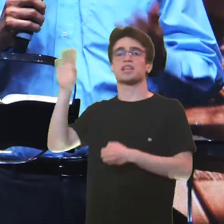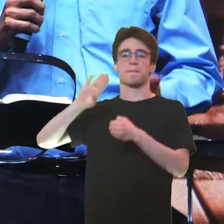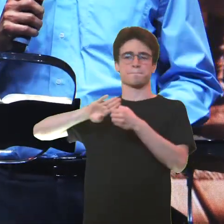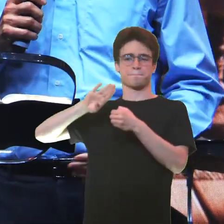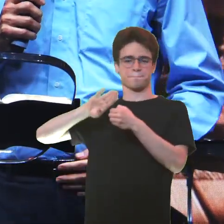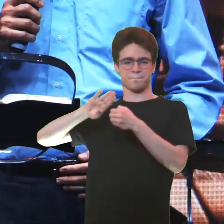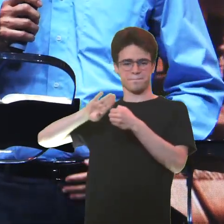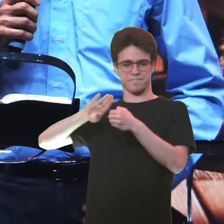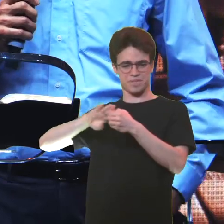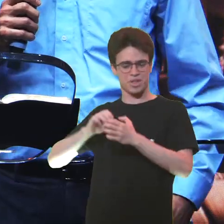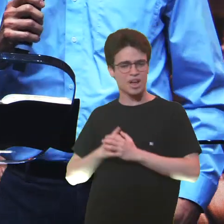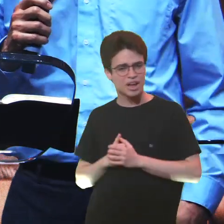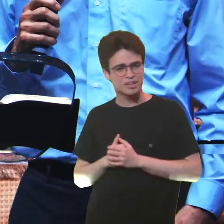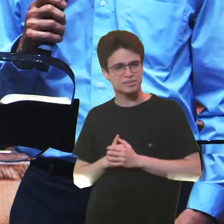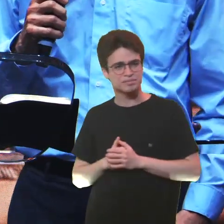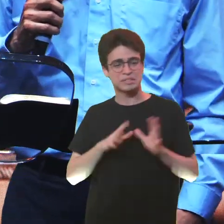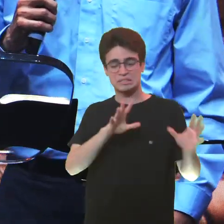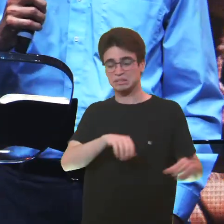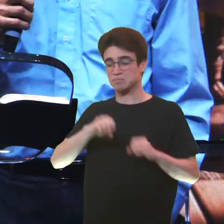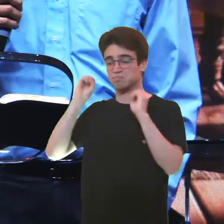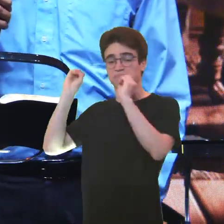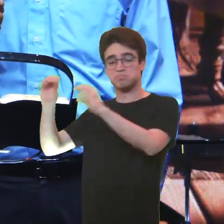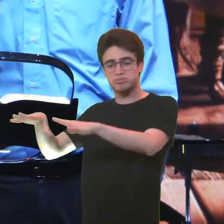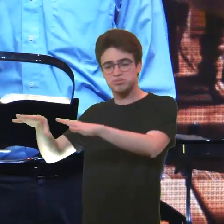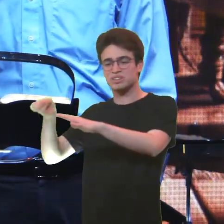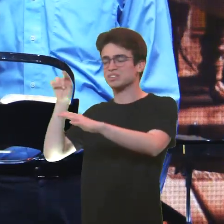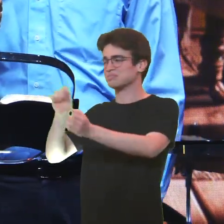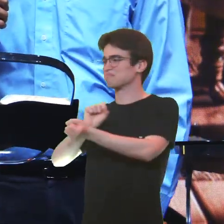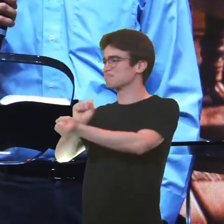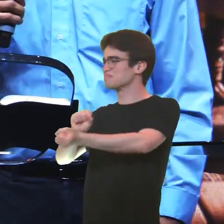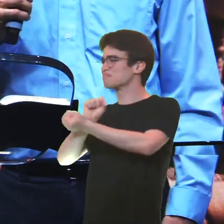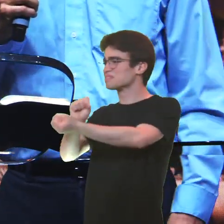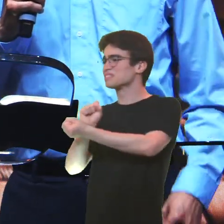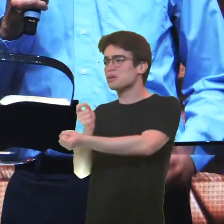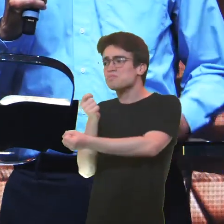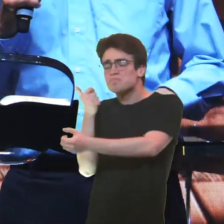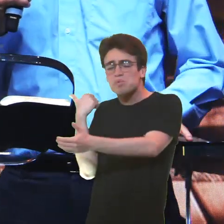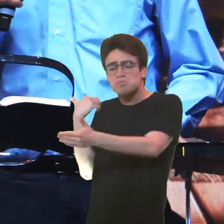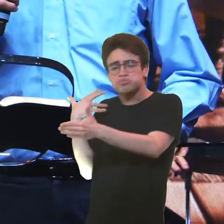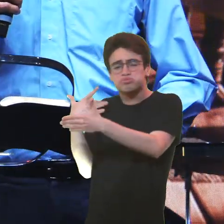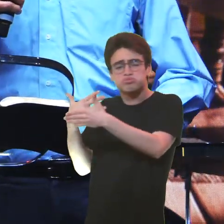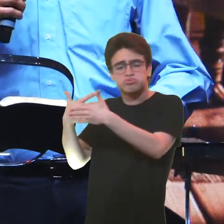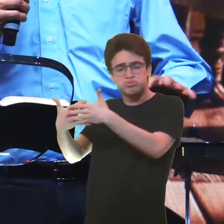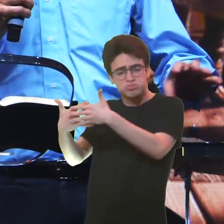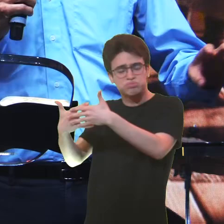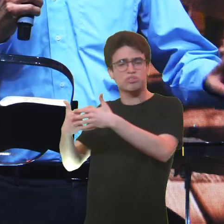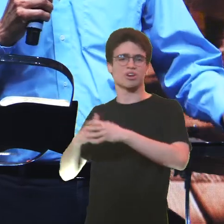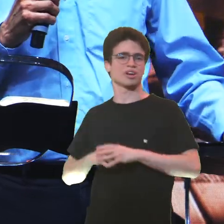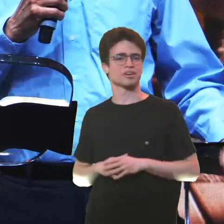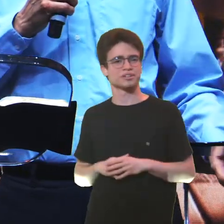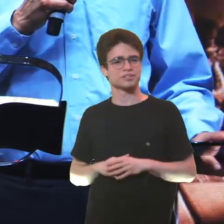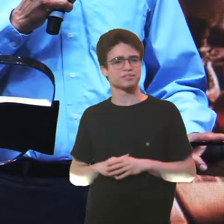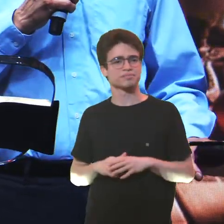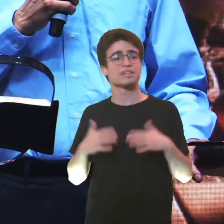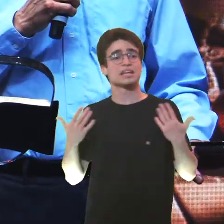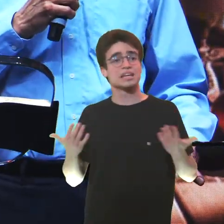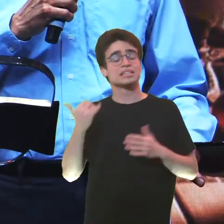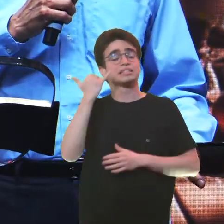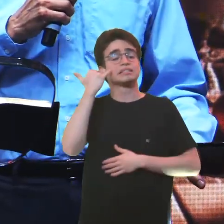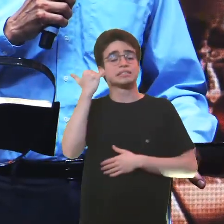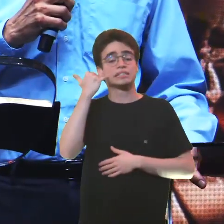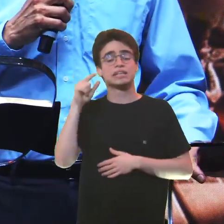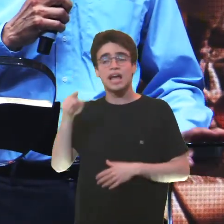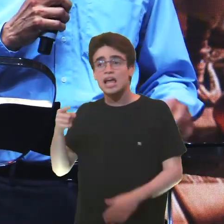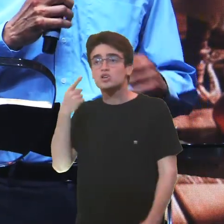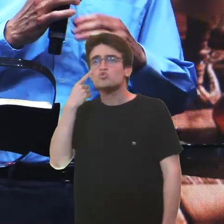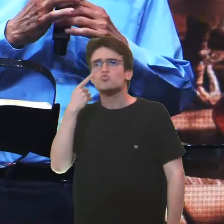deportación se había completado hacía poco. A deportação tinha acontecido fazia pouco. Jeremías había decidido quedarse en Jerusalén E